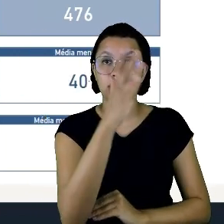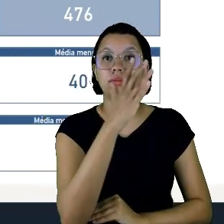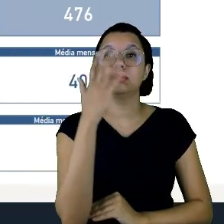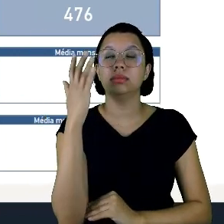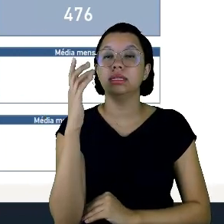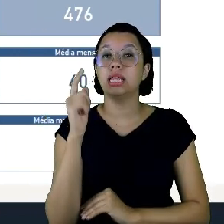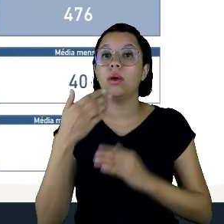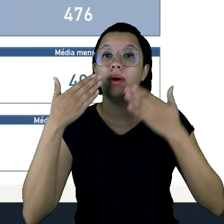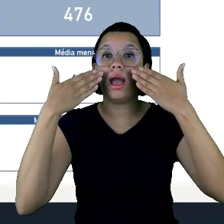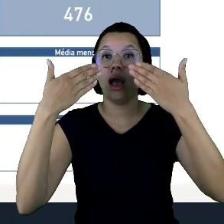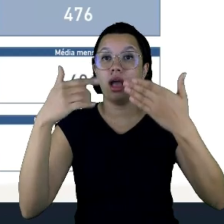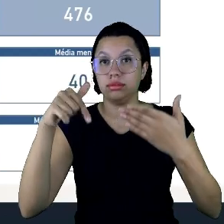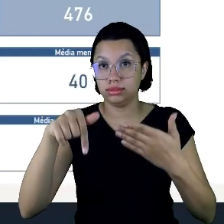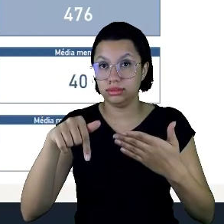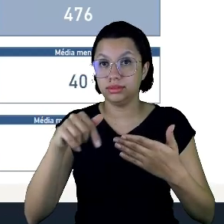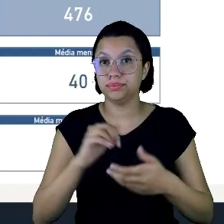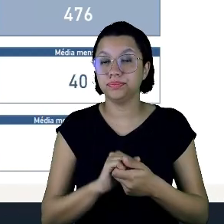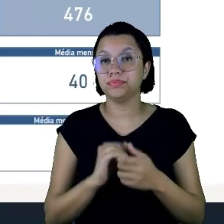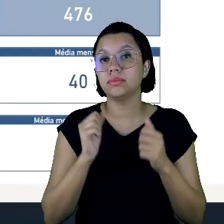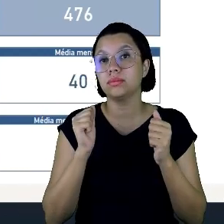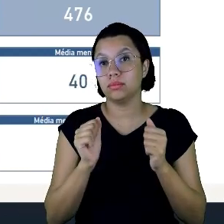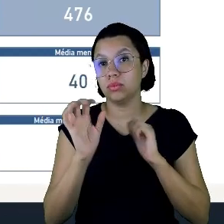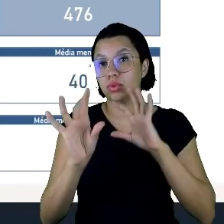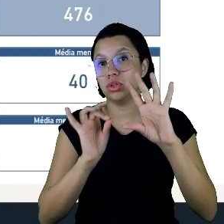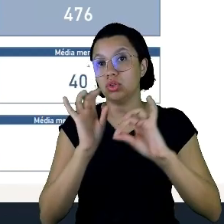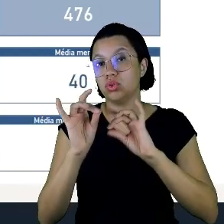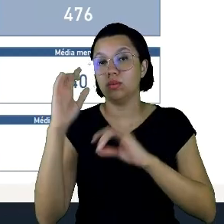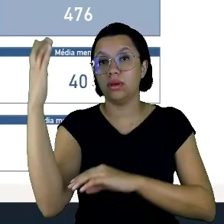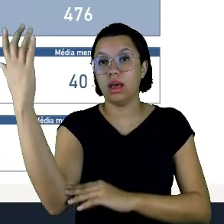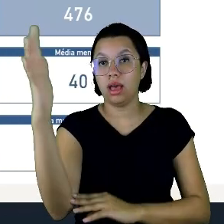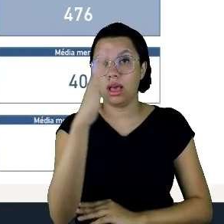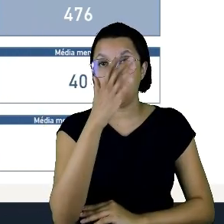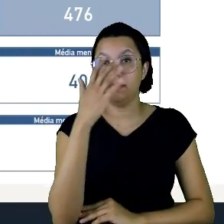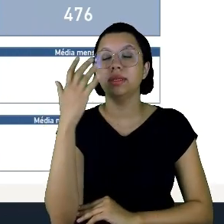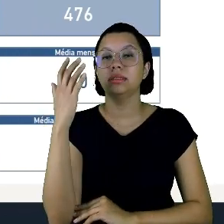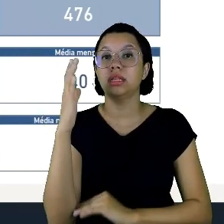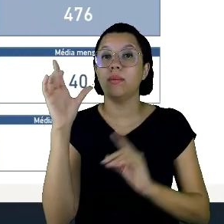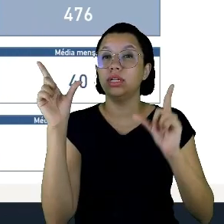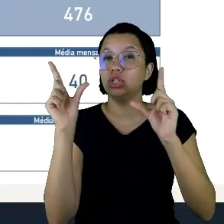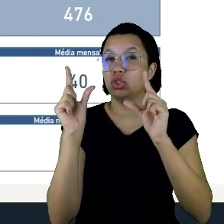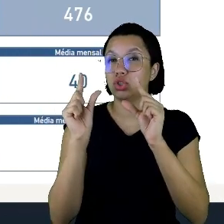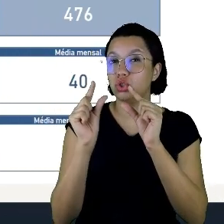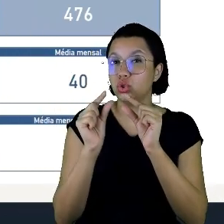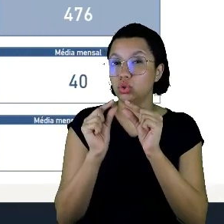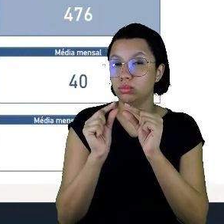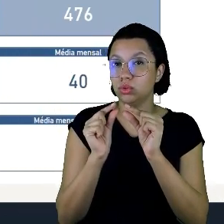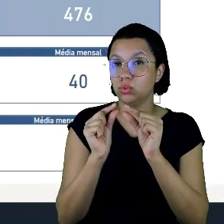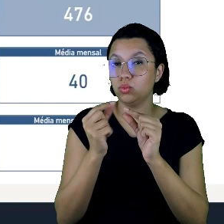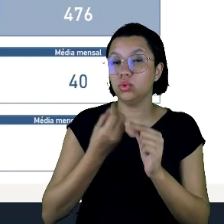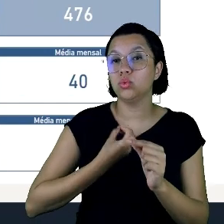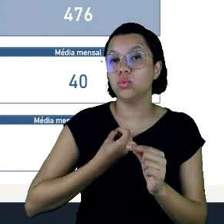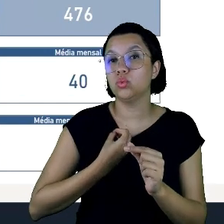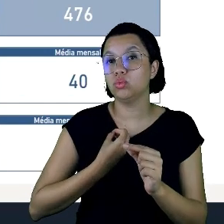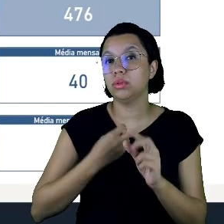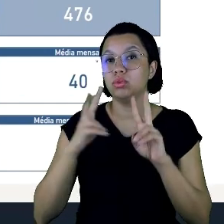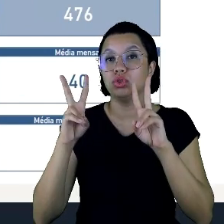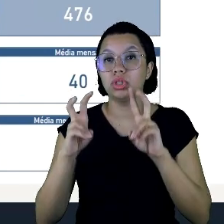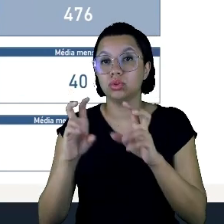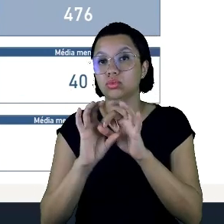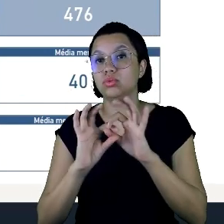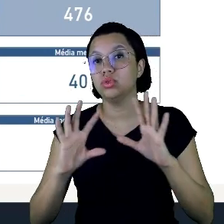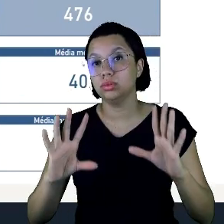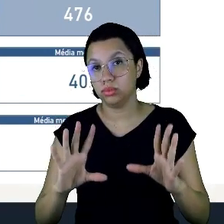estão vinculados ao direito ambiental, ele apresenta aqui, tá? Então, aí eu posso selecionar ambiental, aí ele